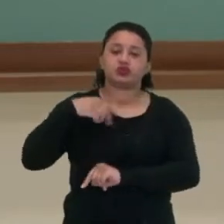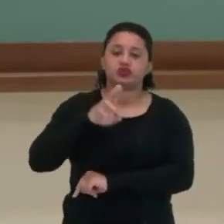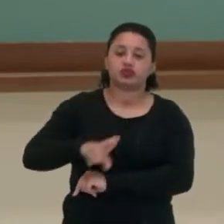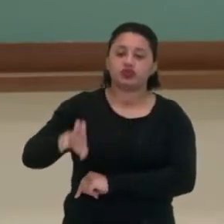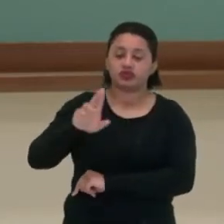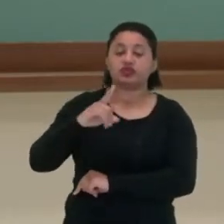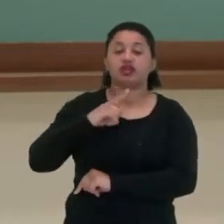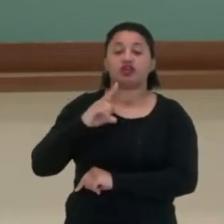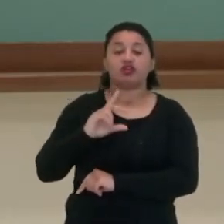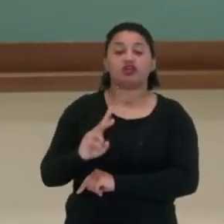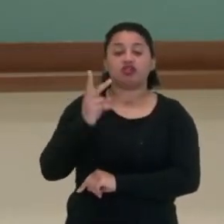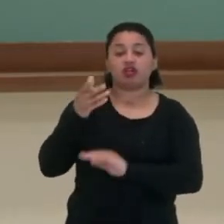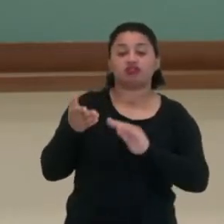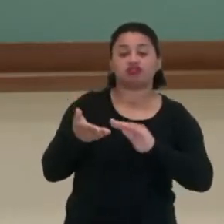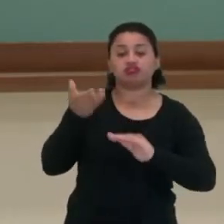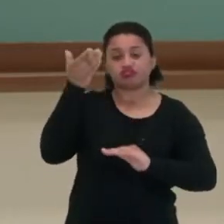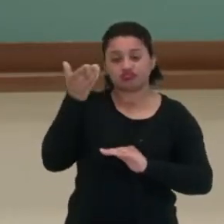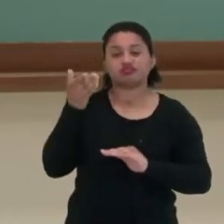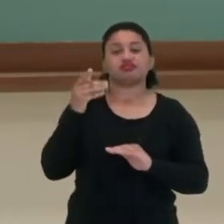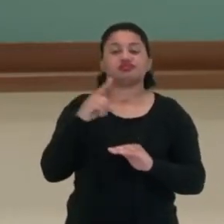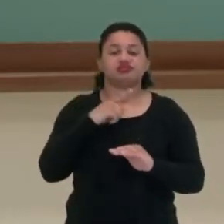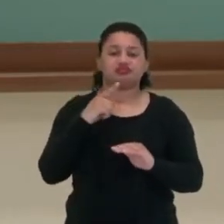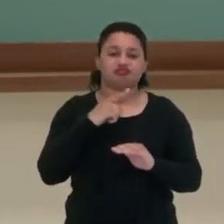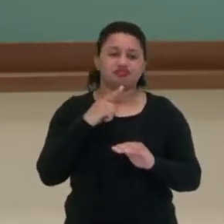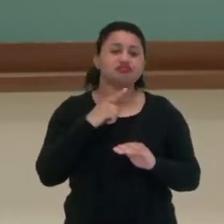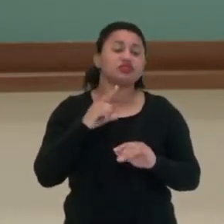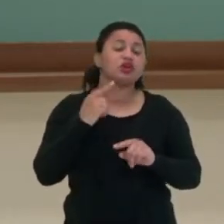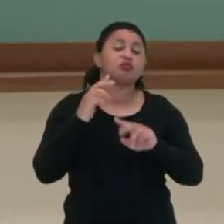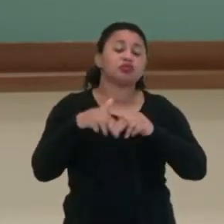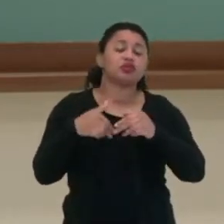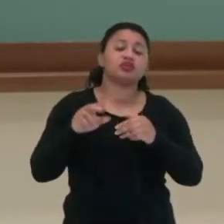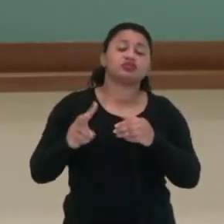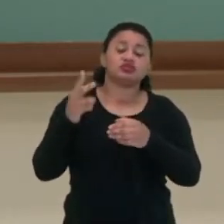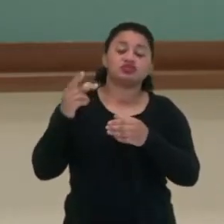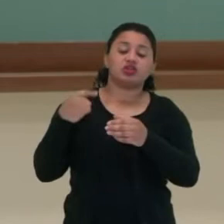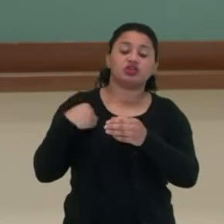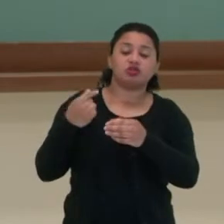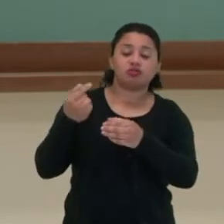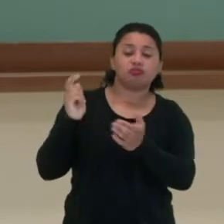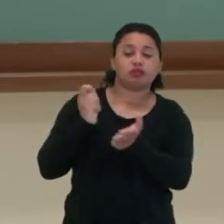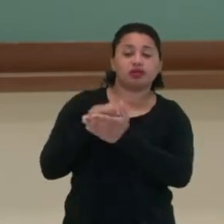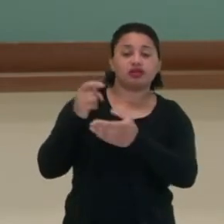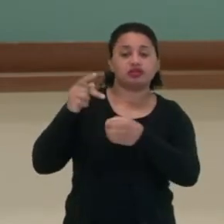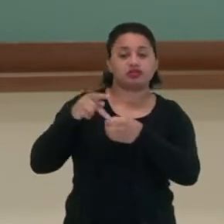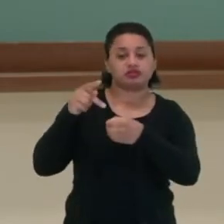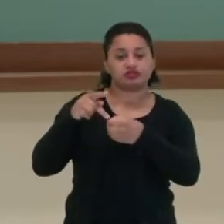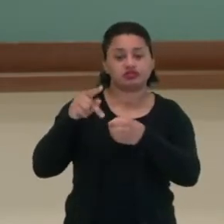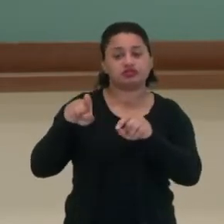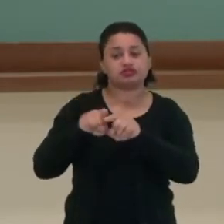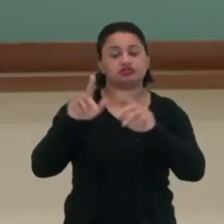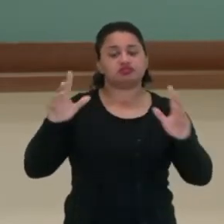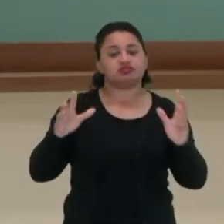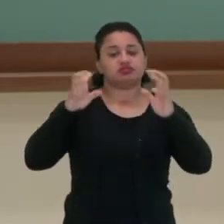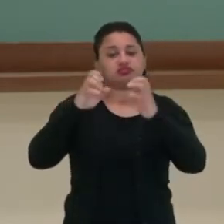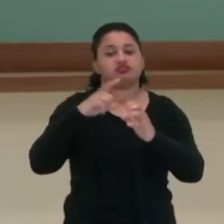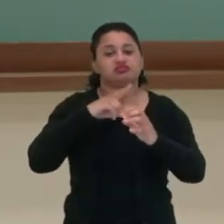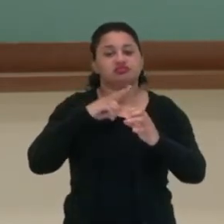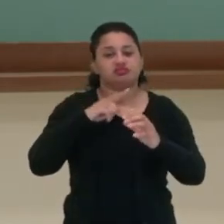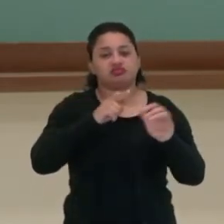seus valores reajustados em função do preço do petróleo ou de um conflito que ocorre a centenas de milhares de quilômetros de